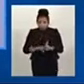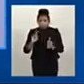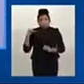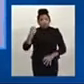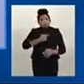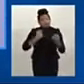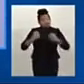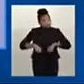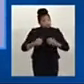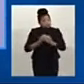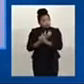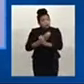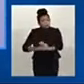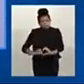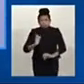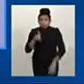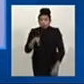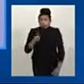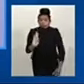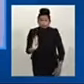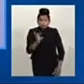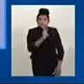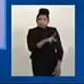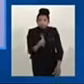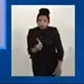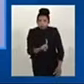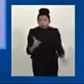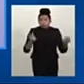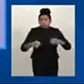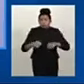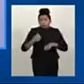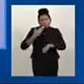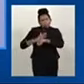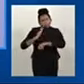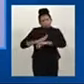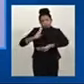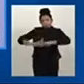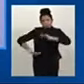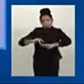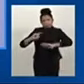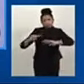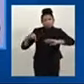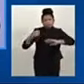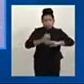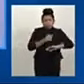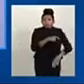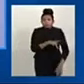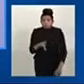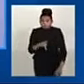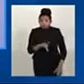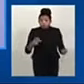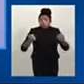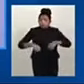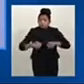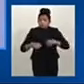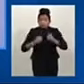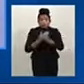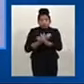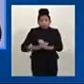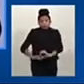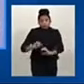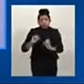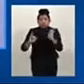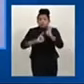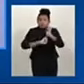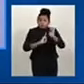precisamos fazer concurso público para professor, nós precisamos capacitar os nossos professores, precisamos fazer concurso para os